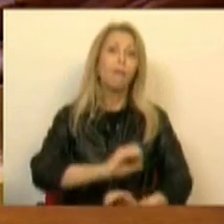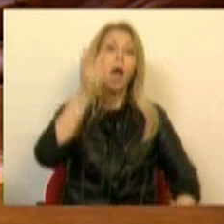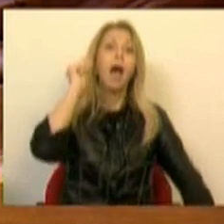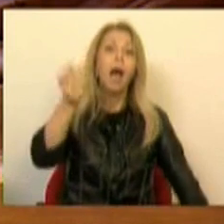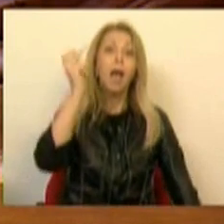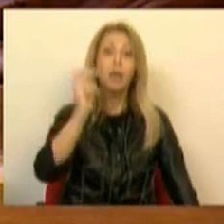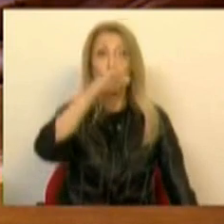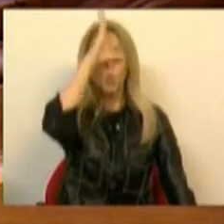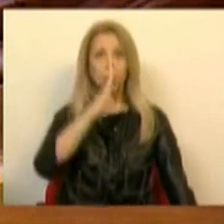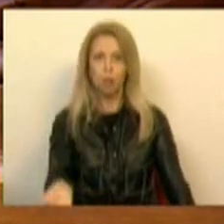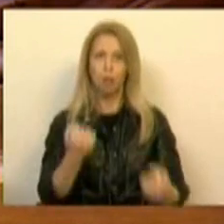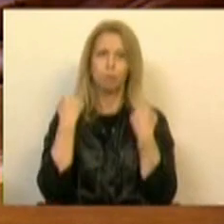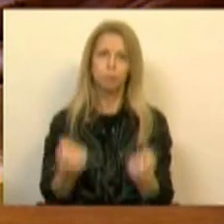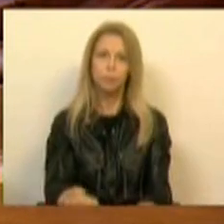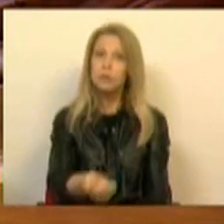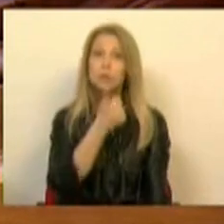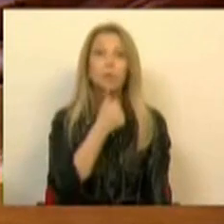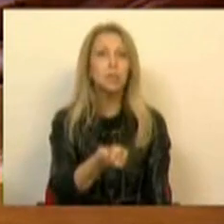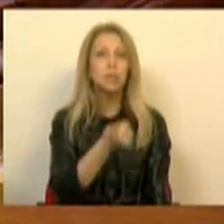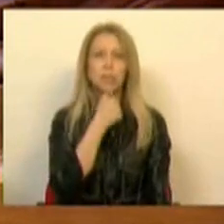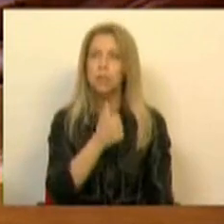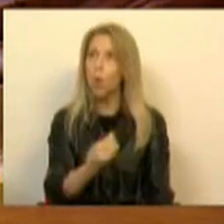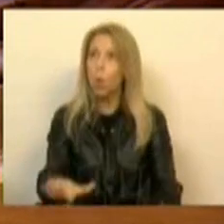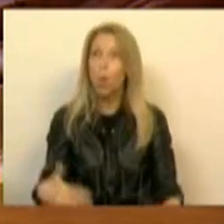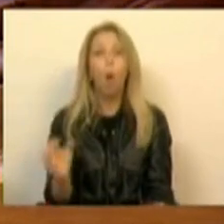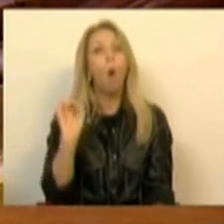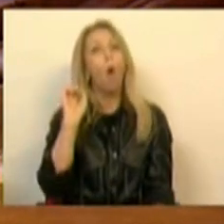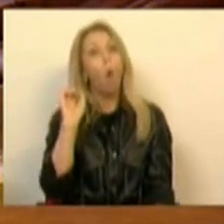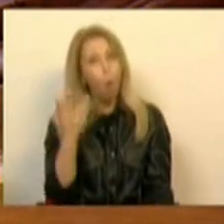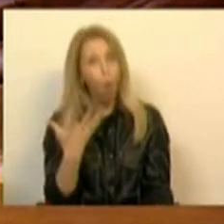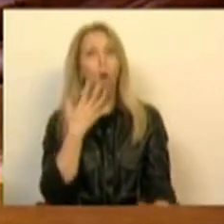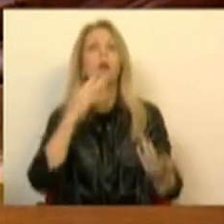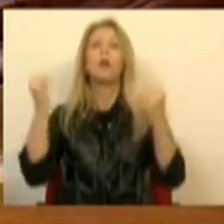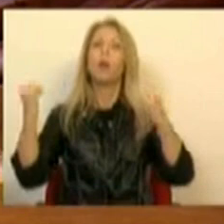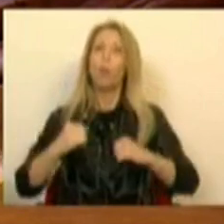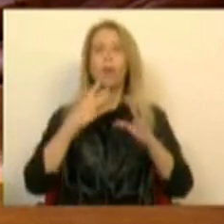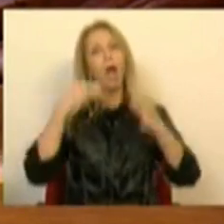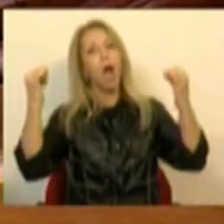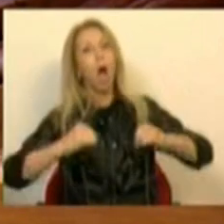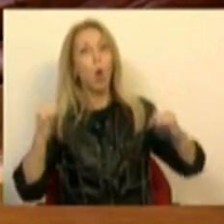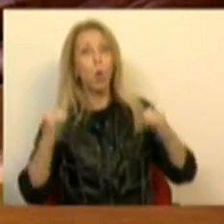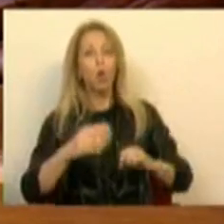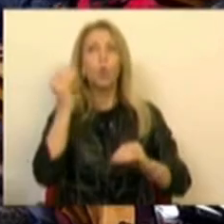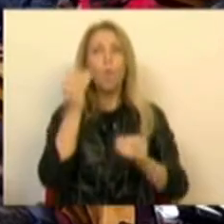Estado é incapaz de tomar uma decisão ou de sequer se entender sobre a metodologia e o caminho a seguir.